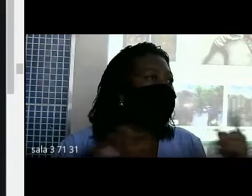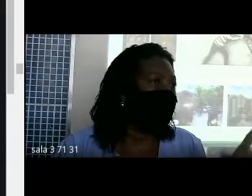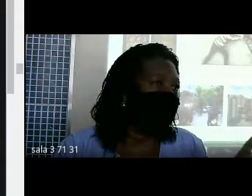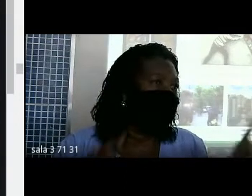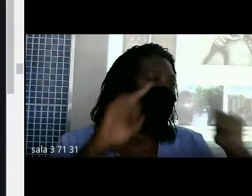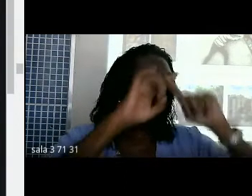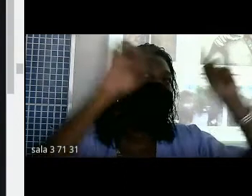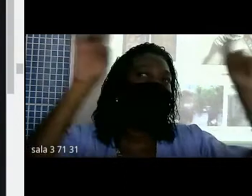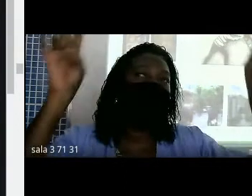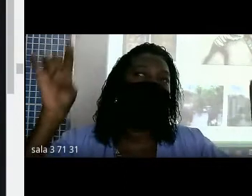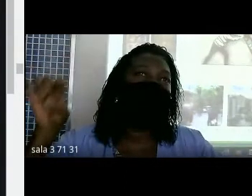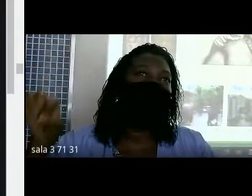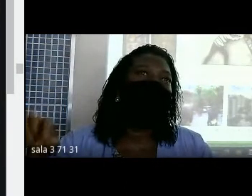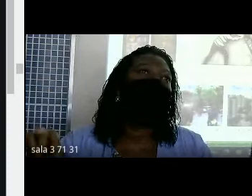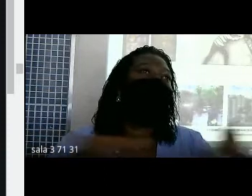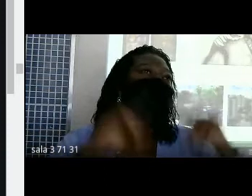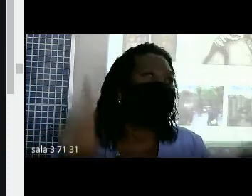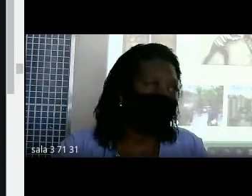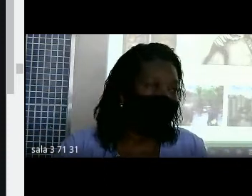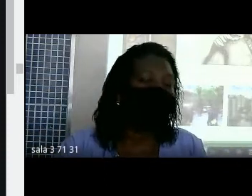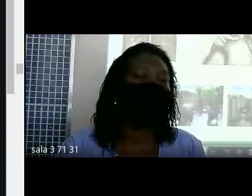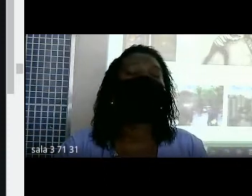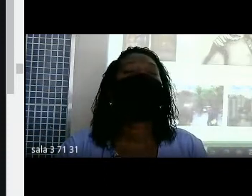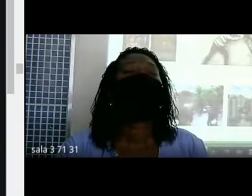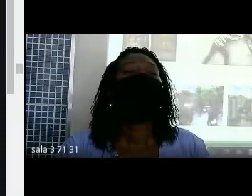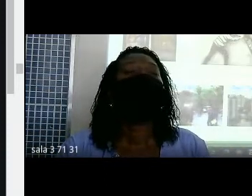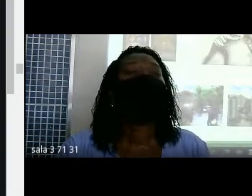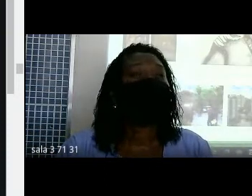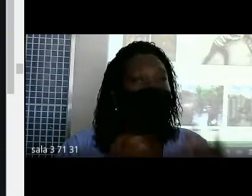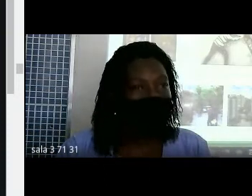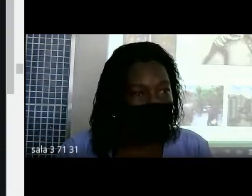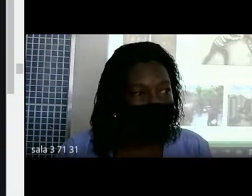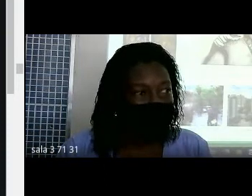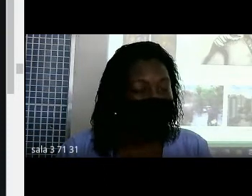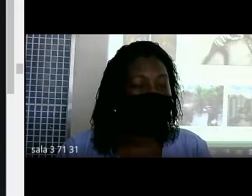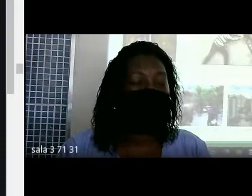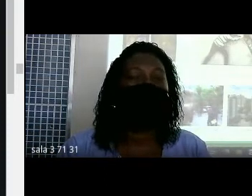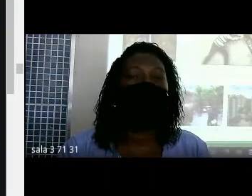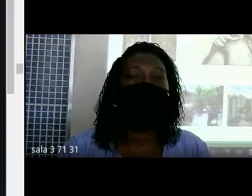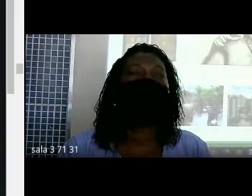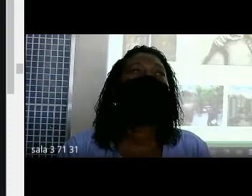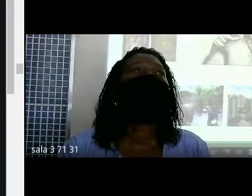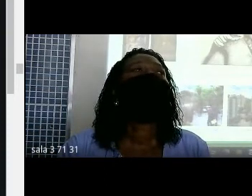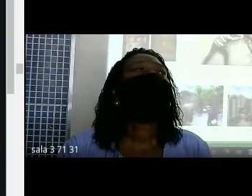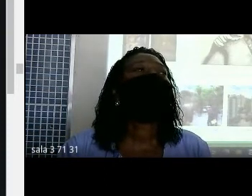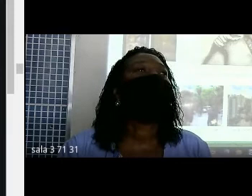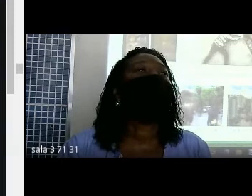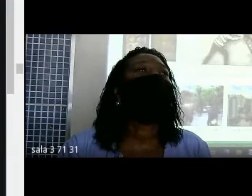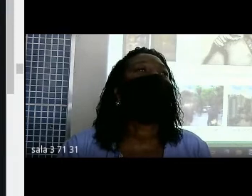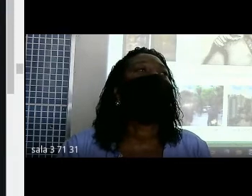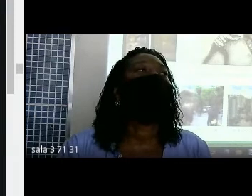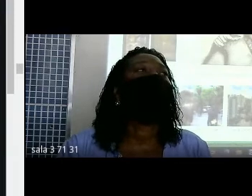O que é stencil? É um molde vazado, que é o trabalho que eu vou passar para vocês agora. E